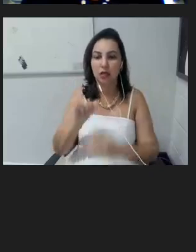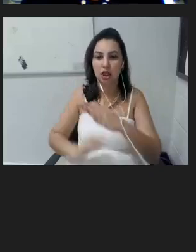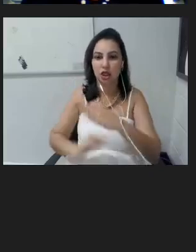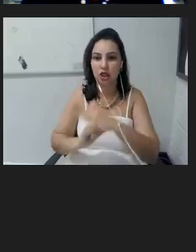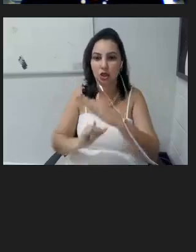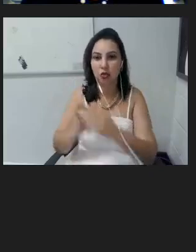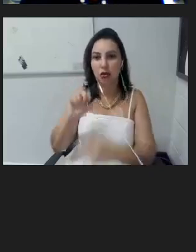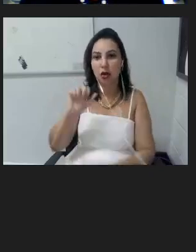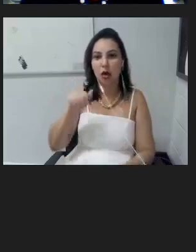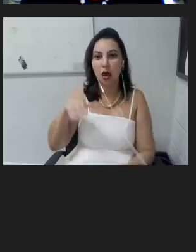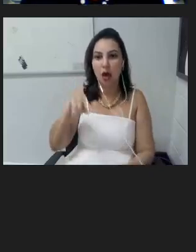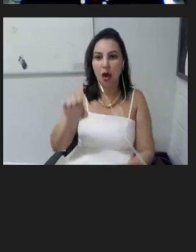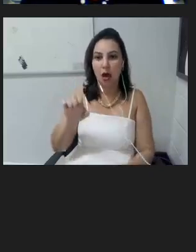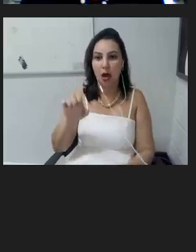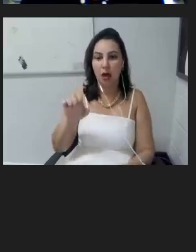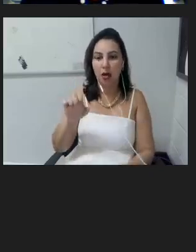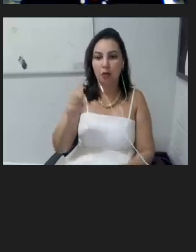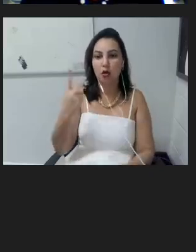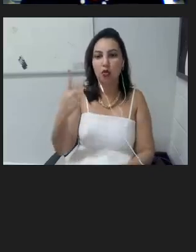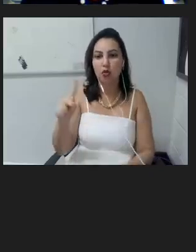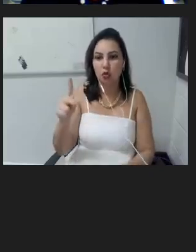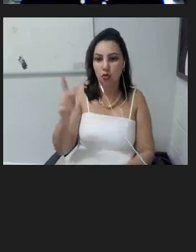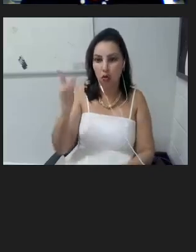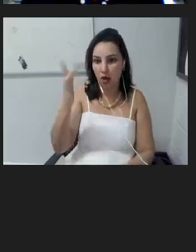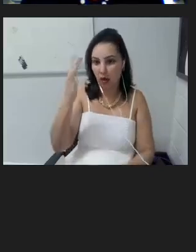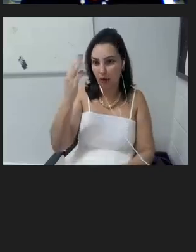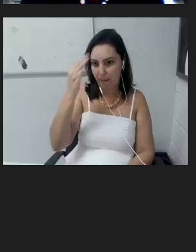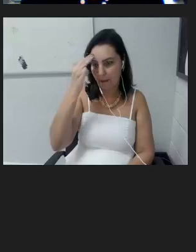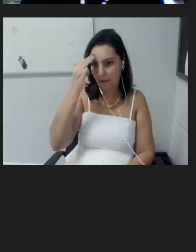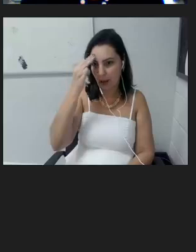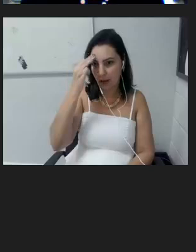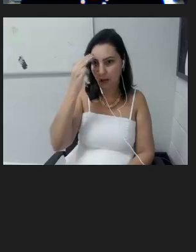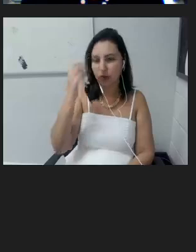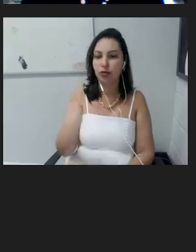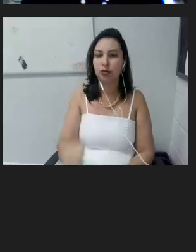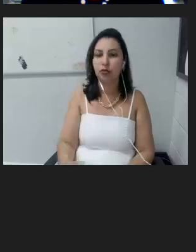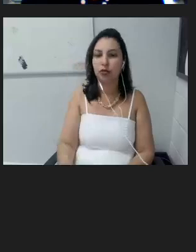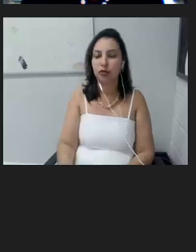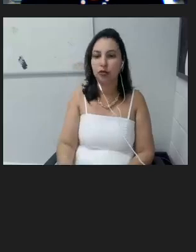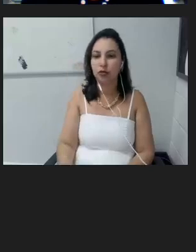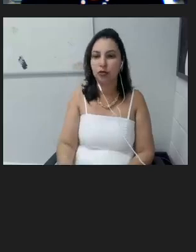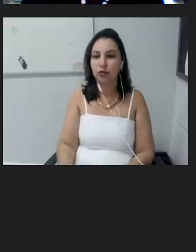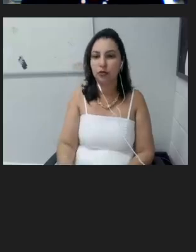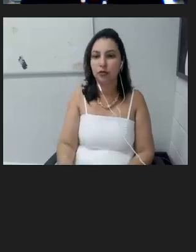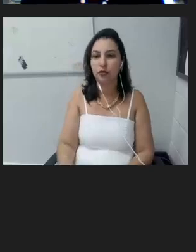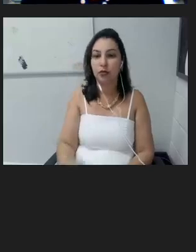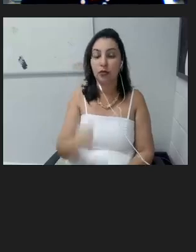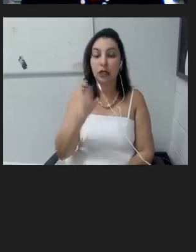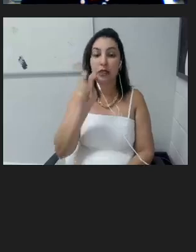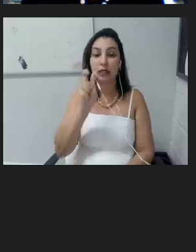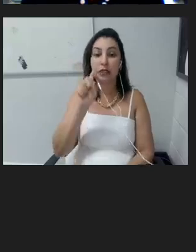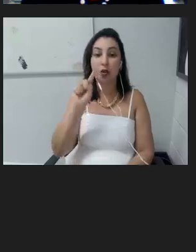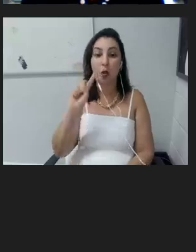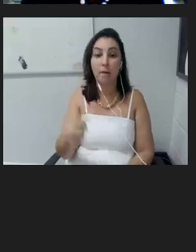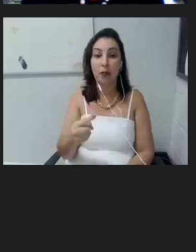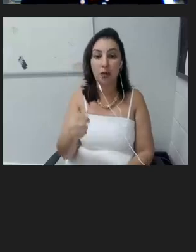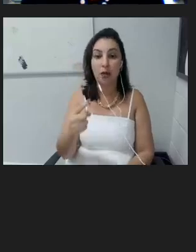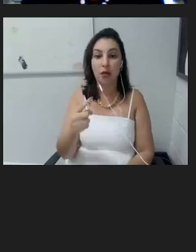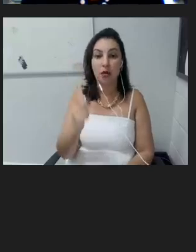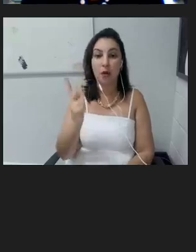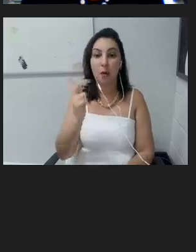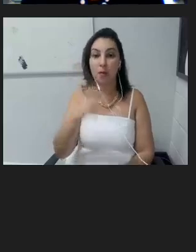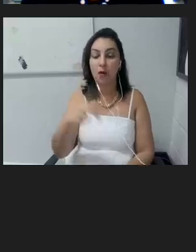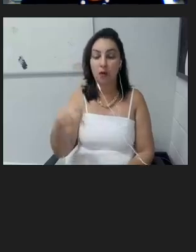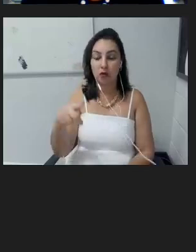22. São 5 mil professores entrevistados e 21,5% considera que a saúde mental